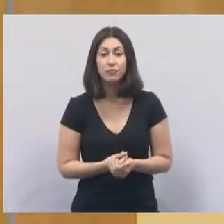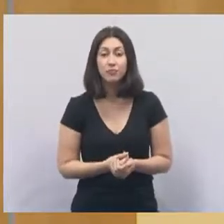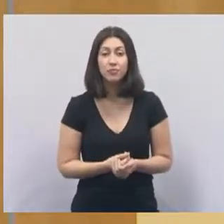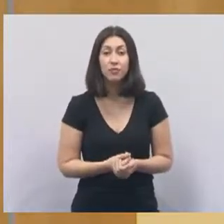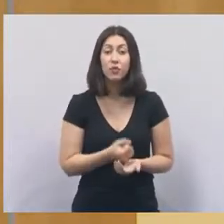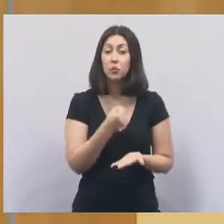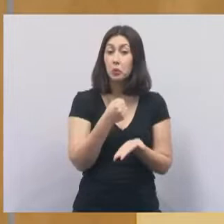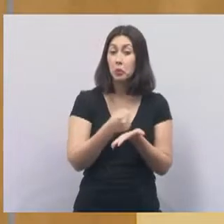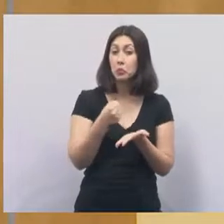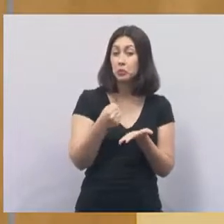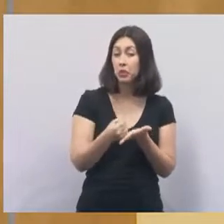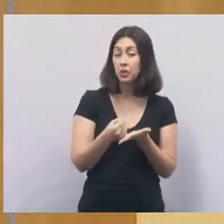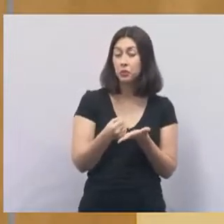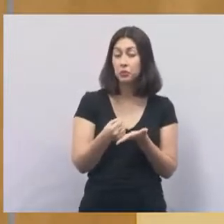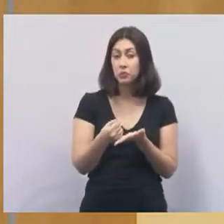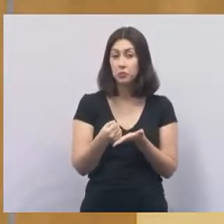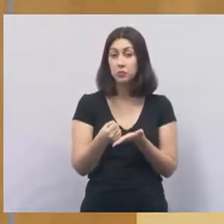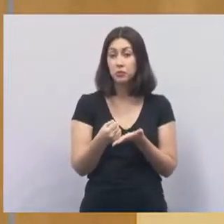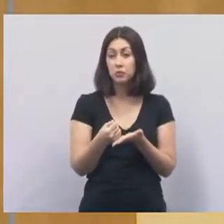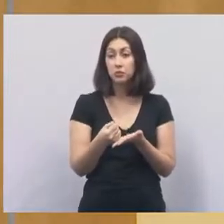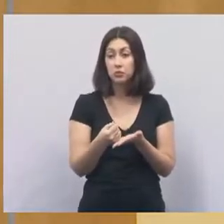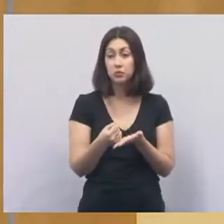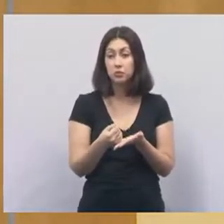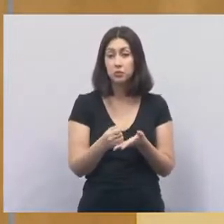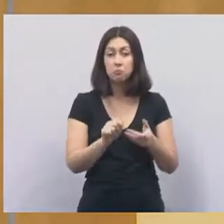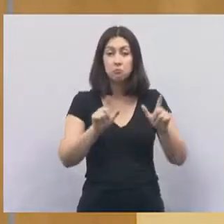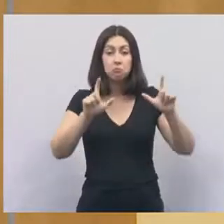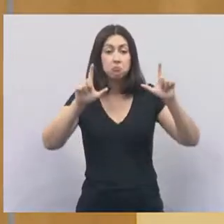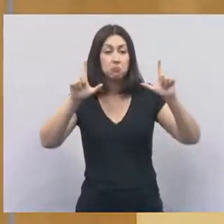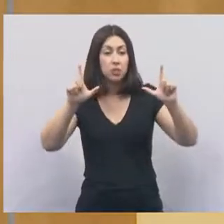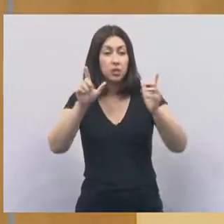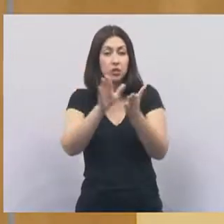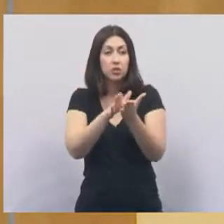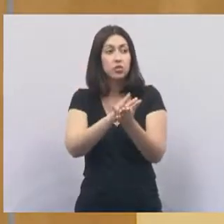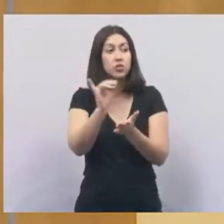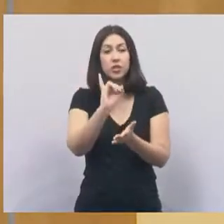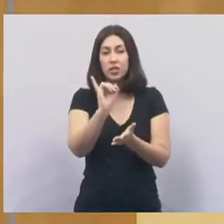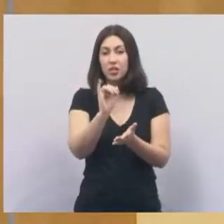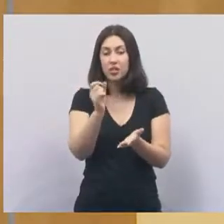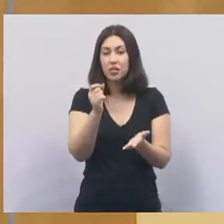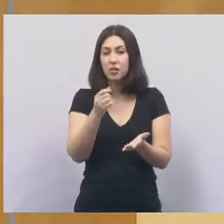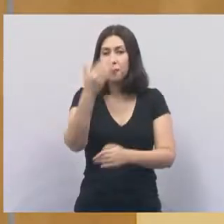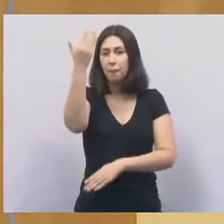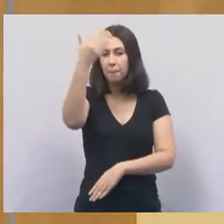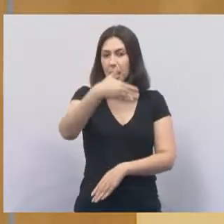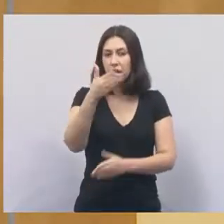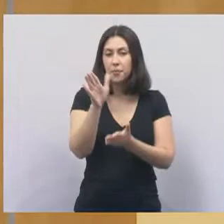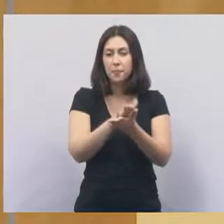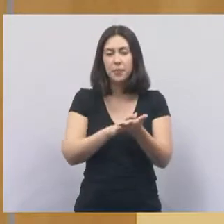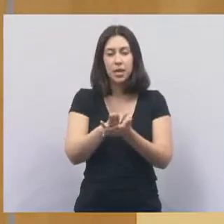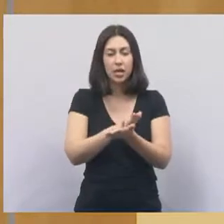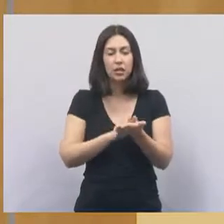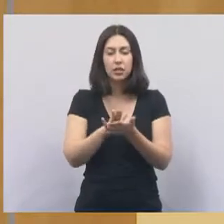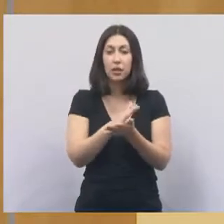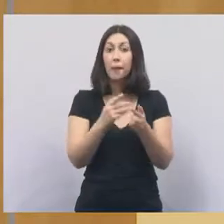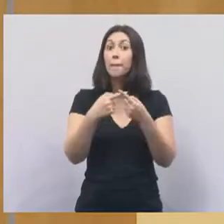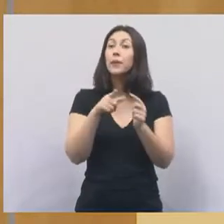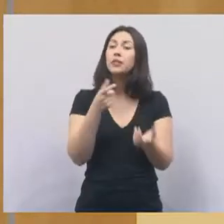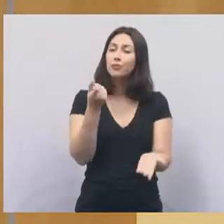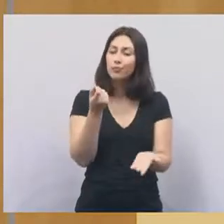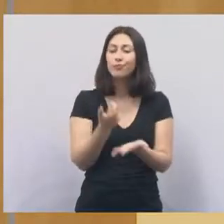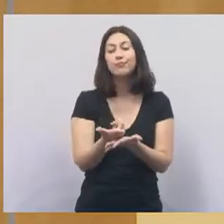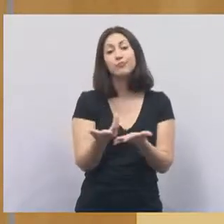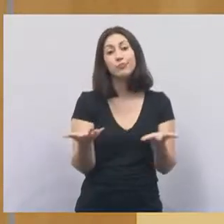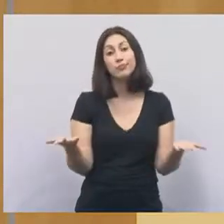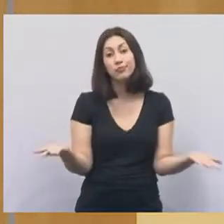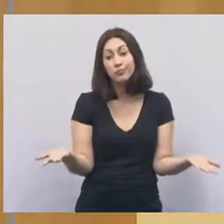contrato era para a placa da cidade jacaí não pagar pedágio ele paga até agora eu